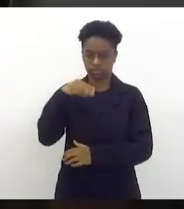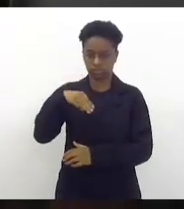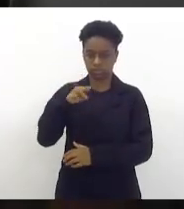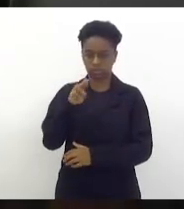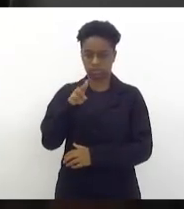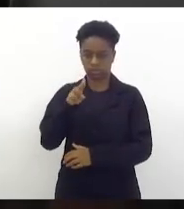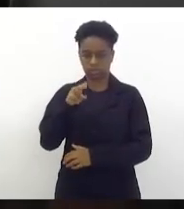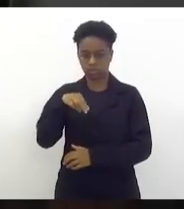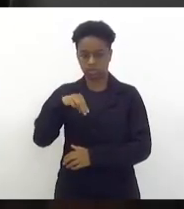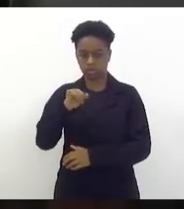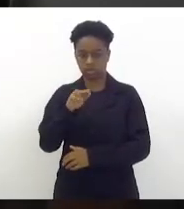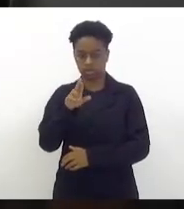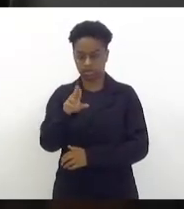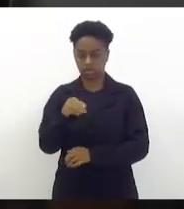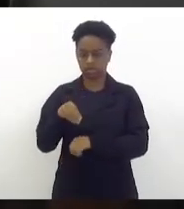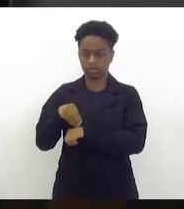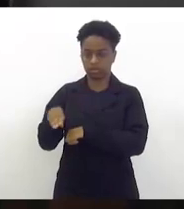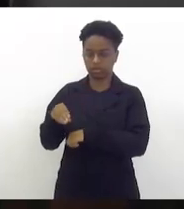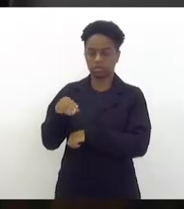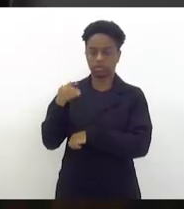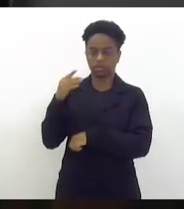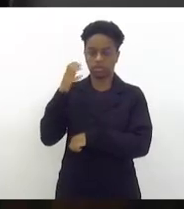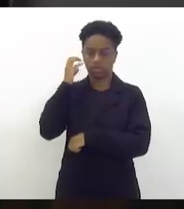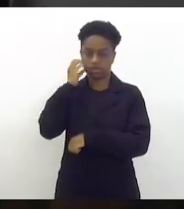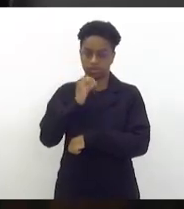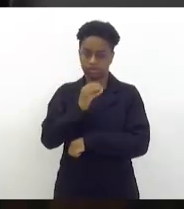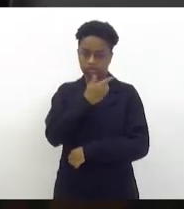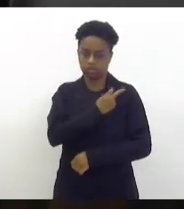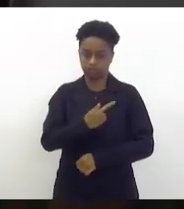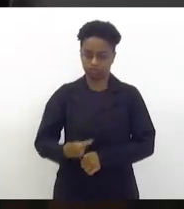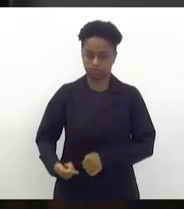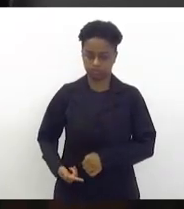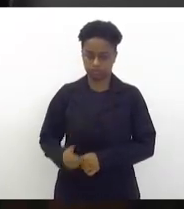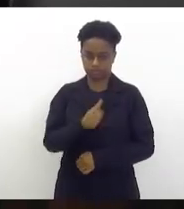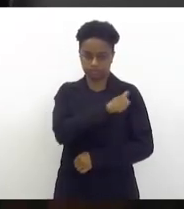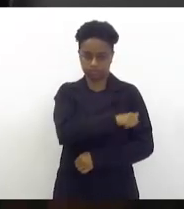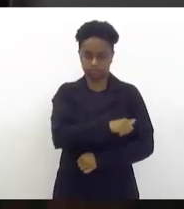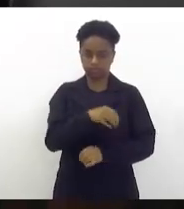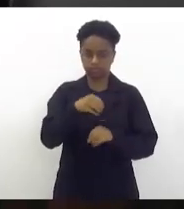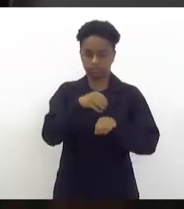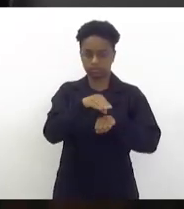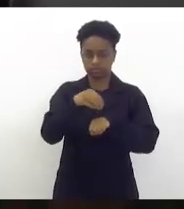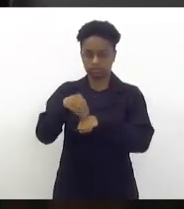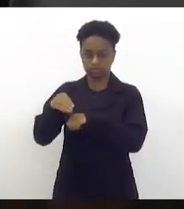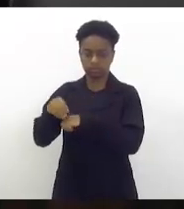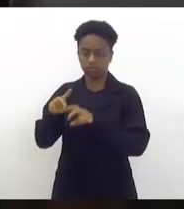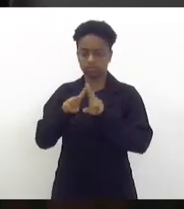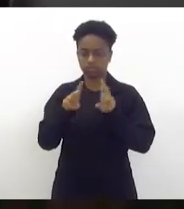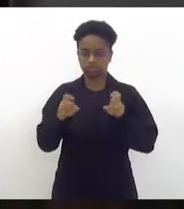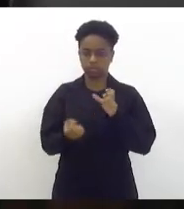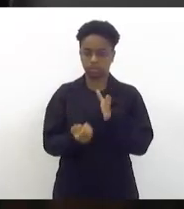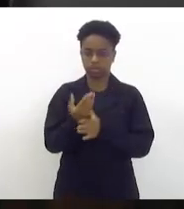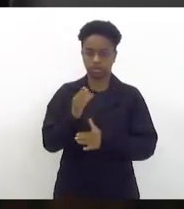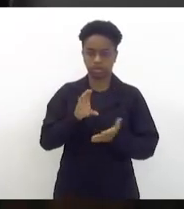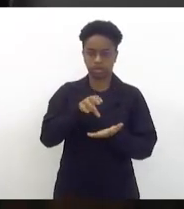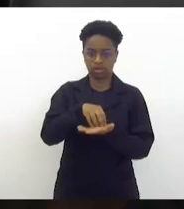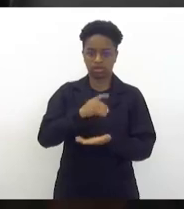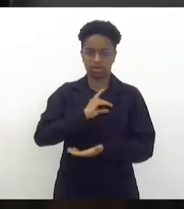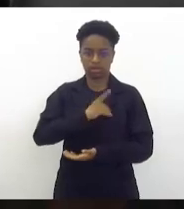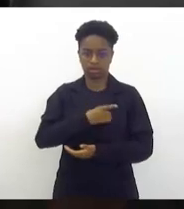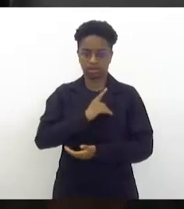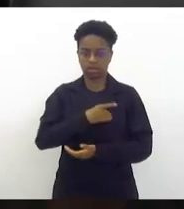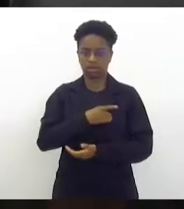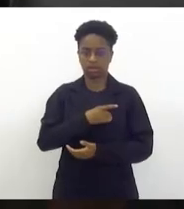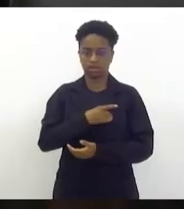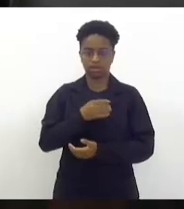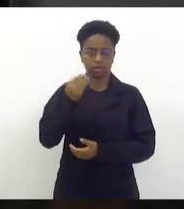ao excelentíssimo senhor governador do Estado do Rio de Janeiro, senhor Cláudio Castro, o envio de mensagem expondo sobre a criação de delegacia de repressão aos